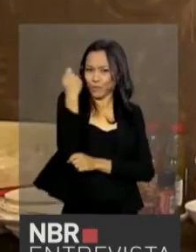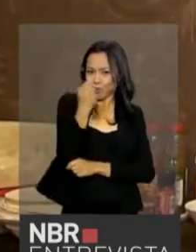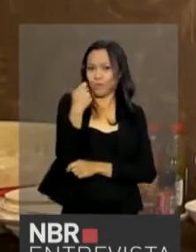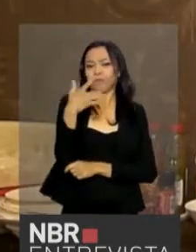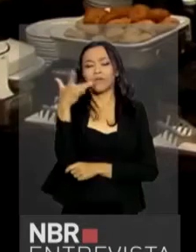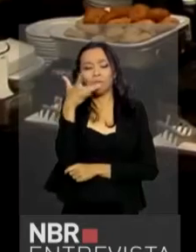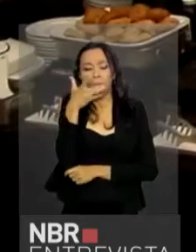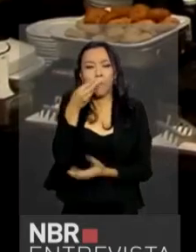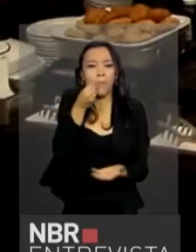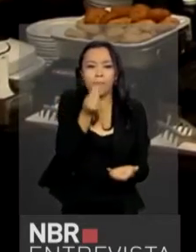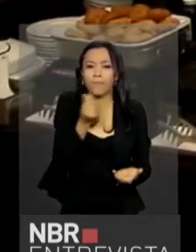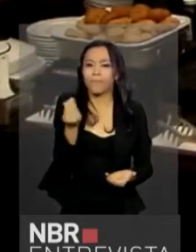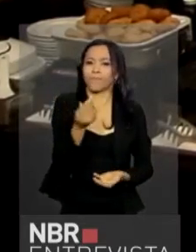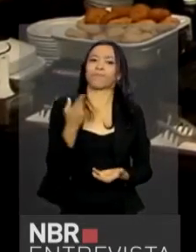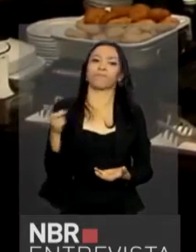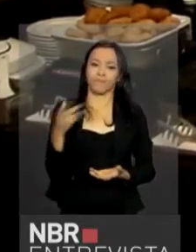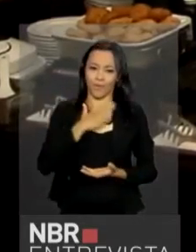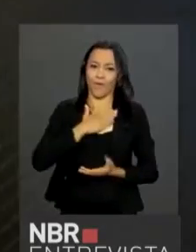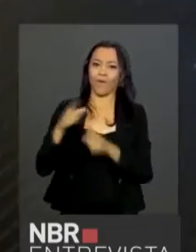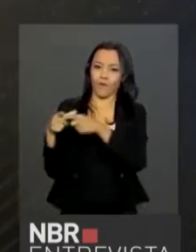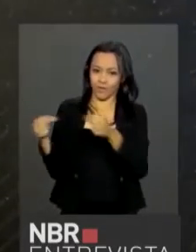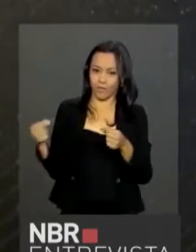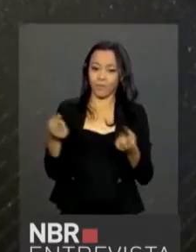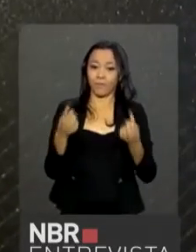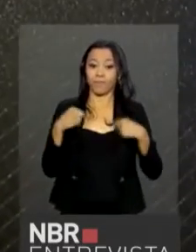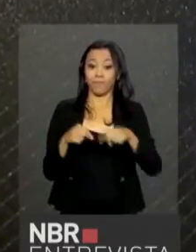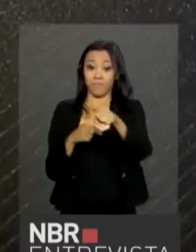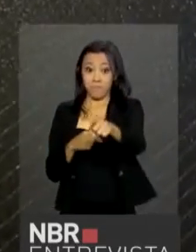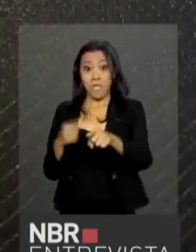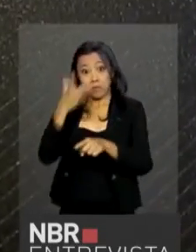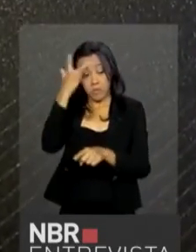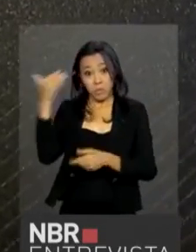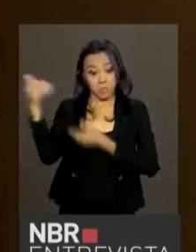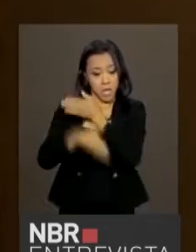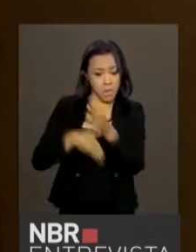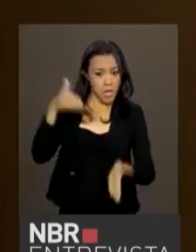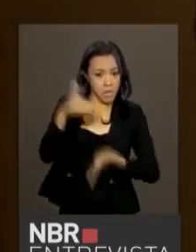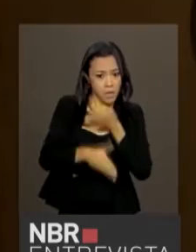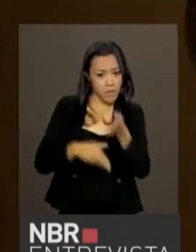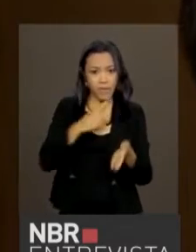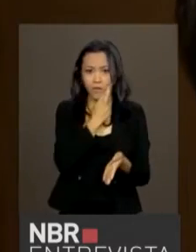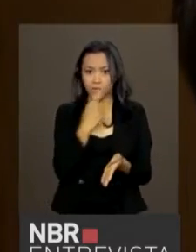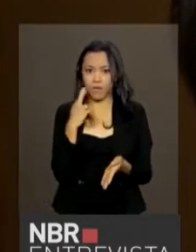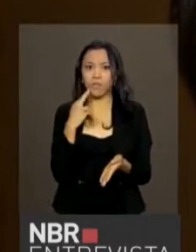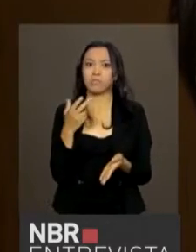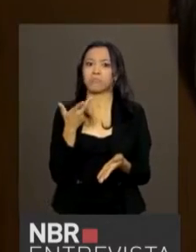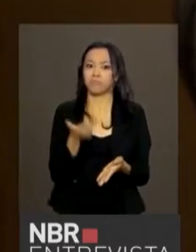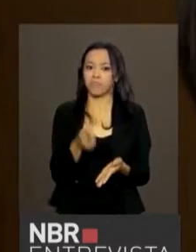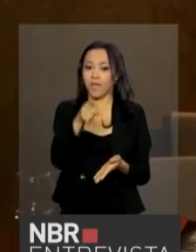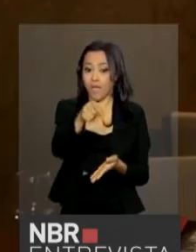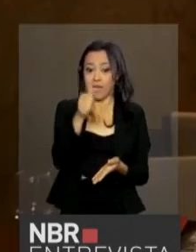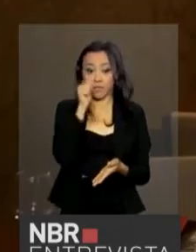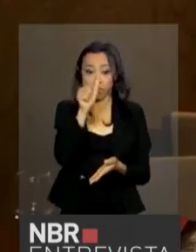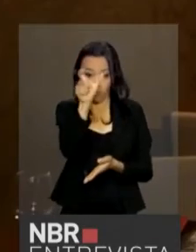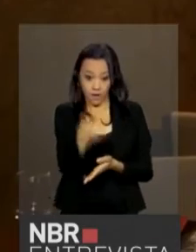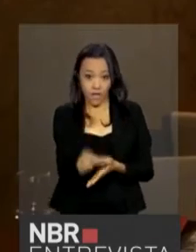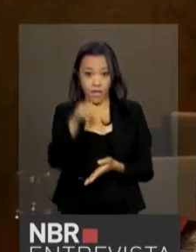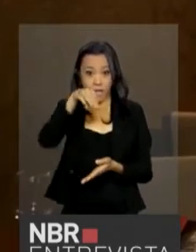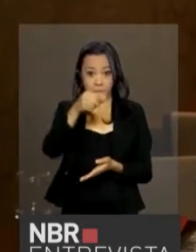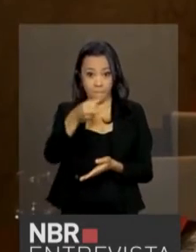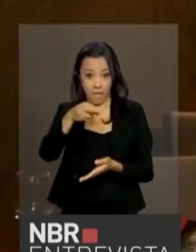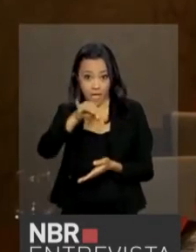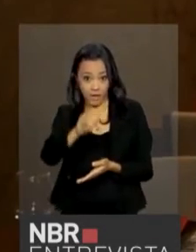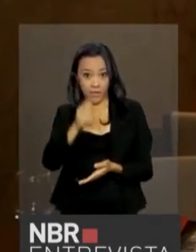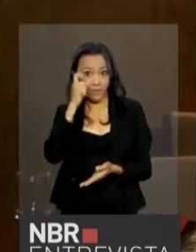paladar deles a clientela é fiel e se sente em casa a maria japonesa se interessa